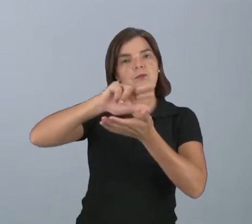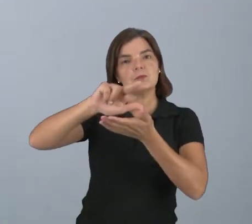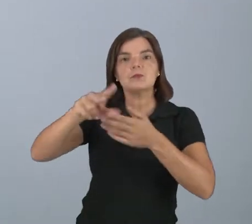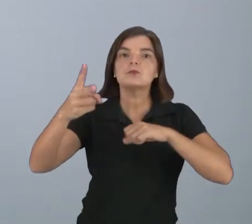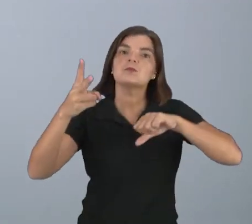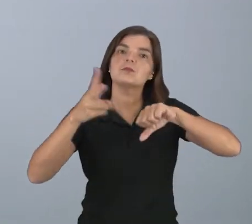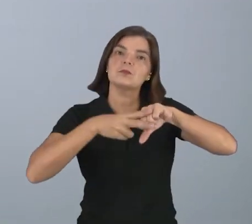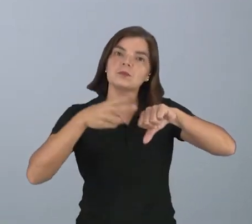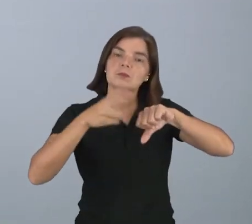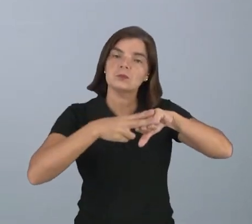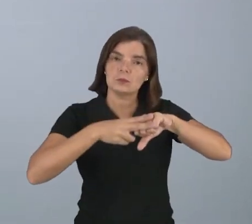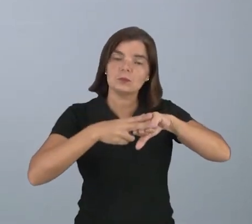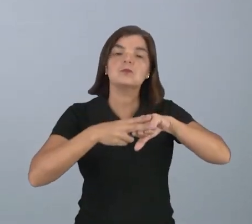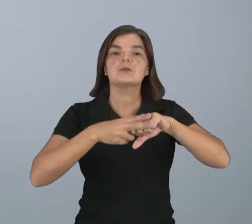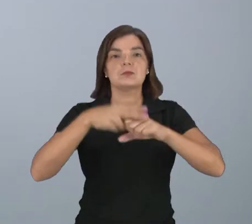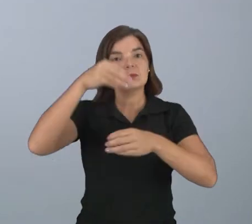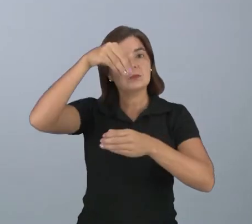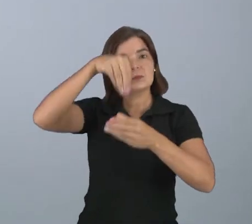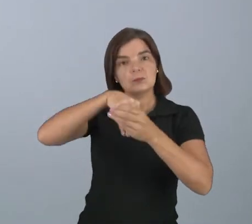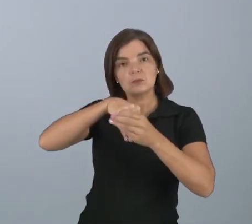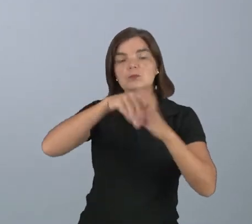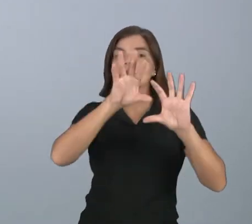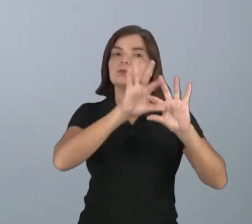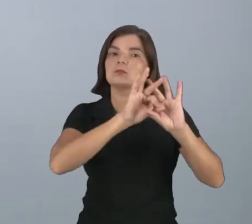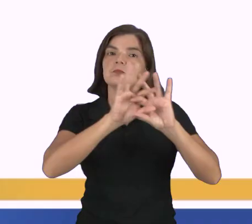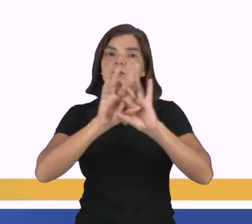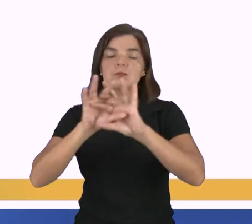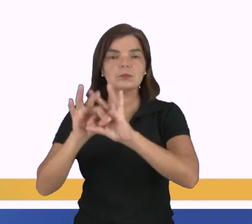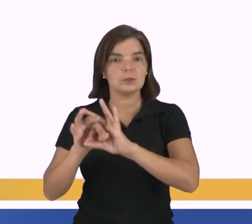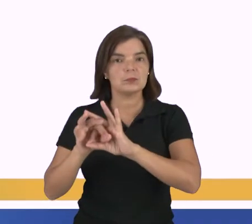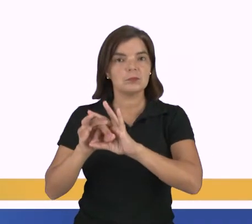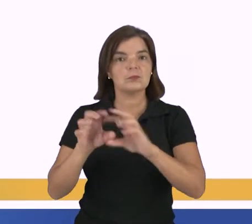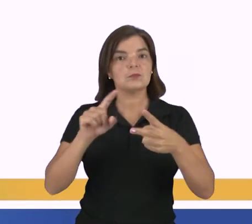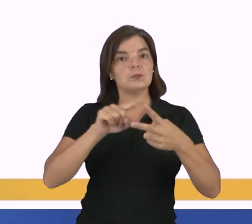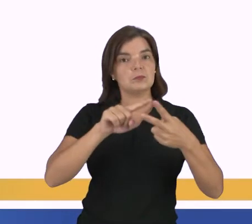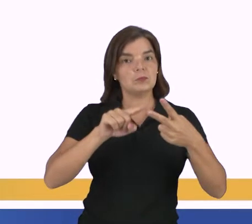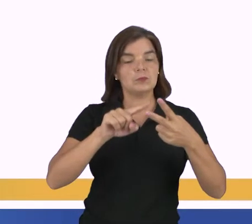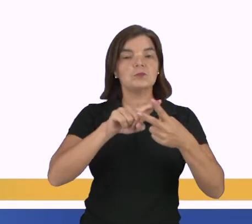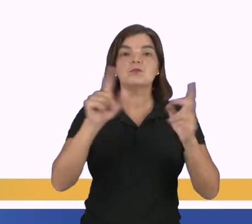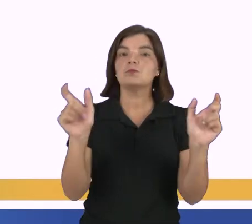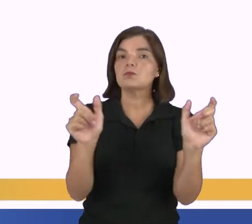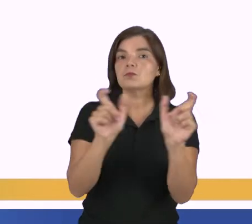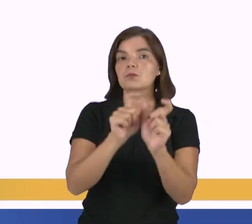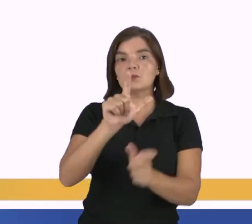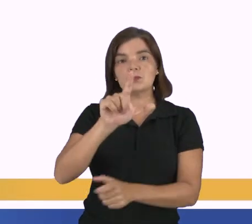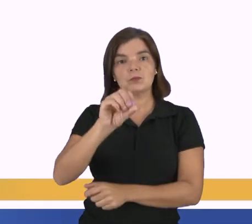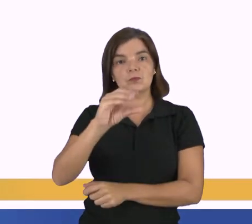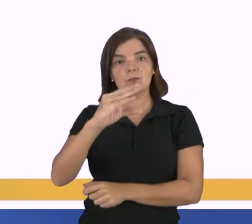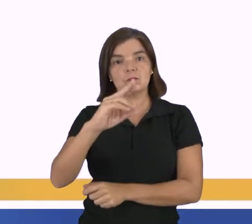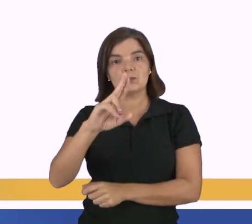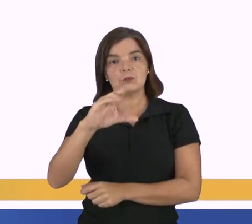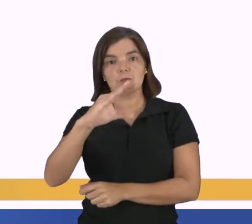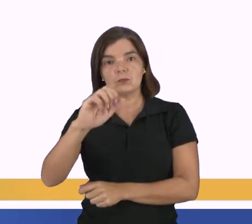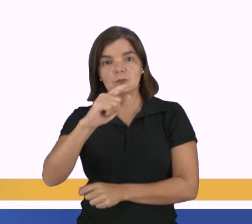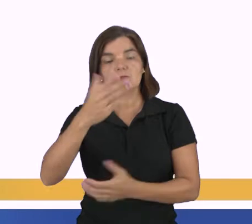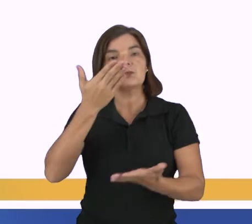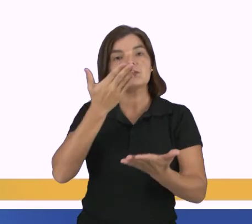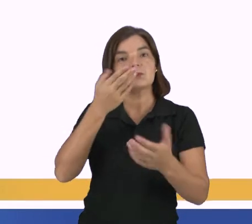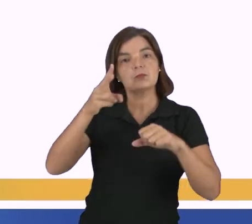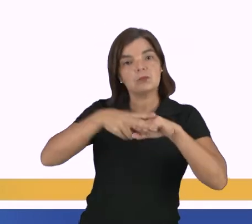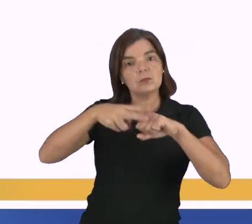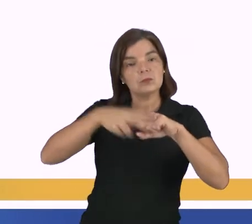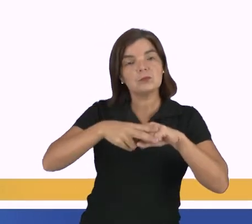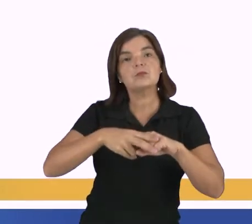verbos marcados, tá certo? Temos duas locuções verbais aí também. Estou estudando e o